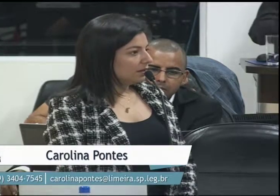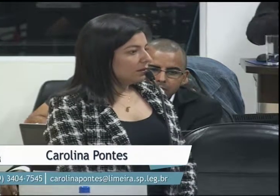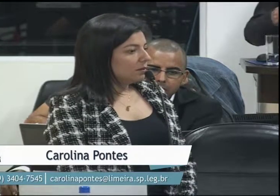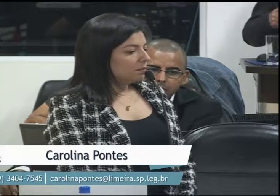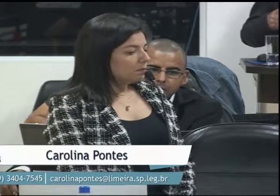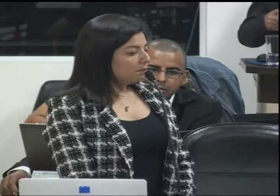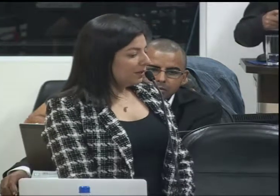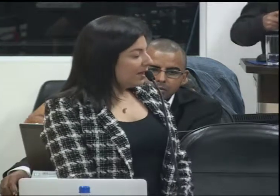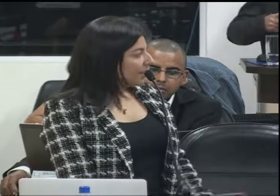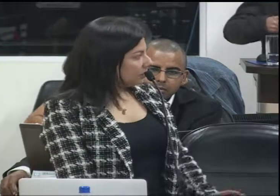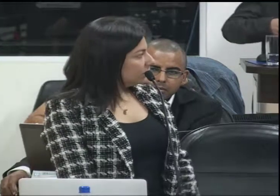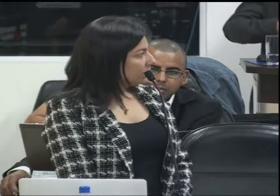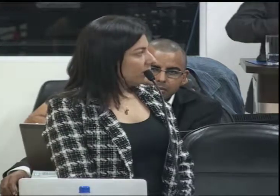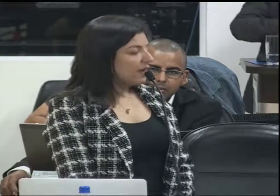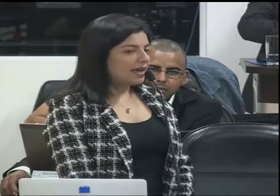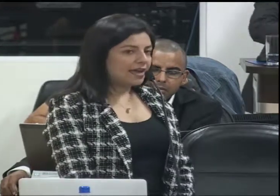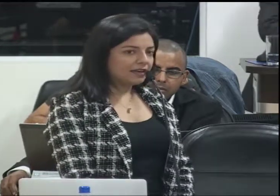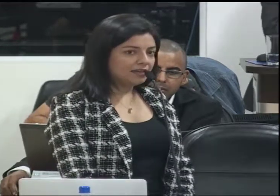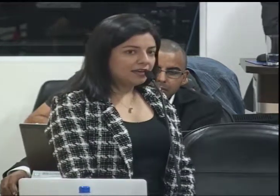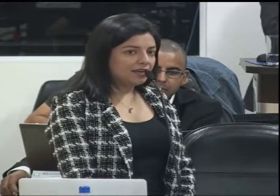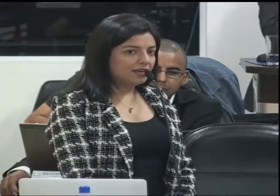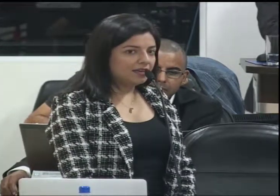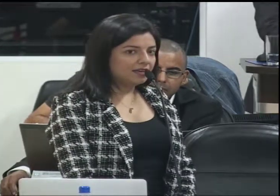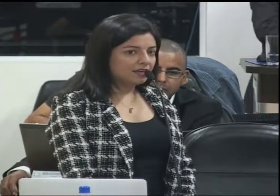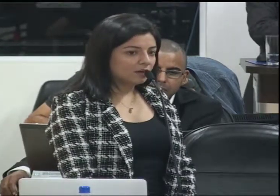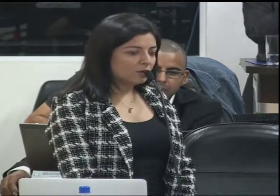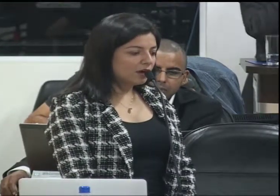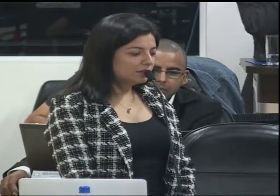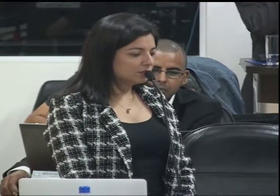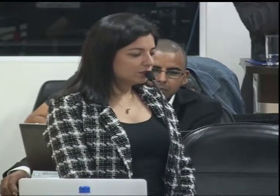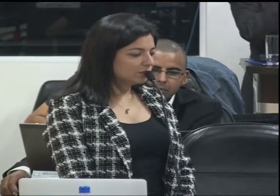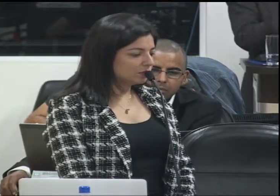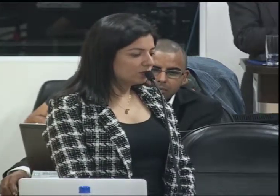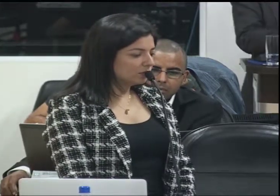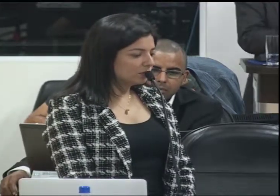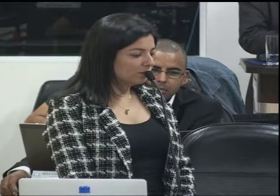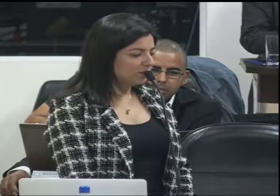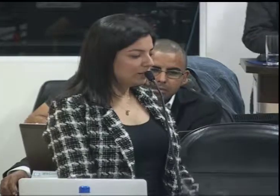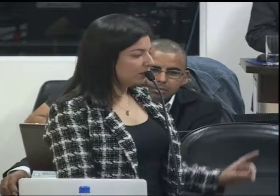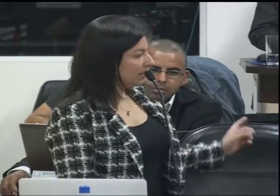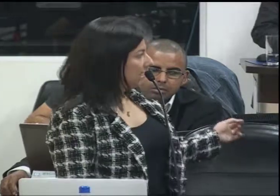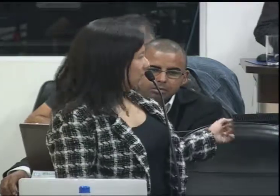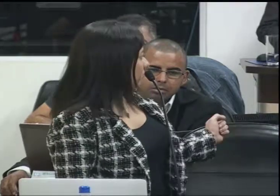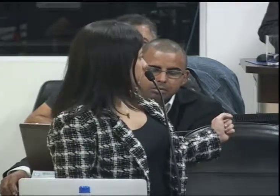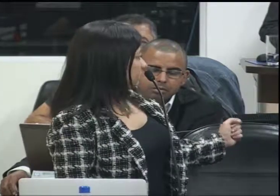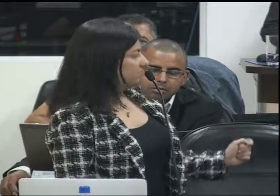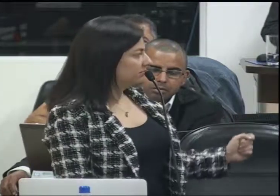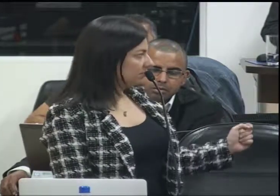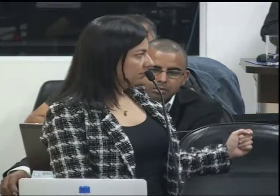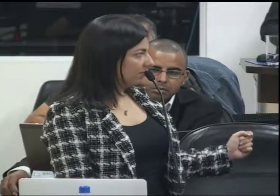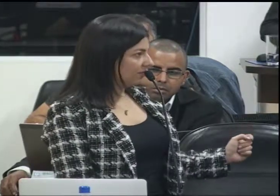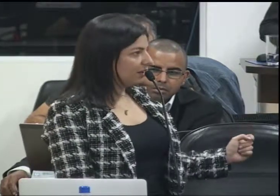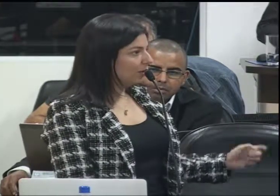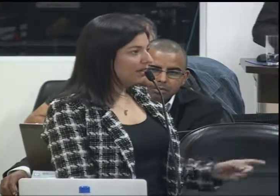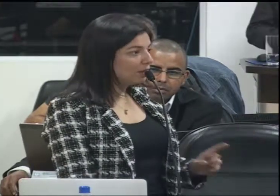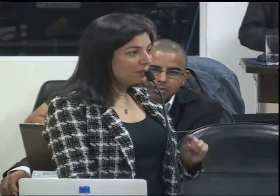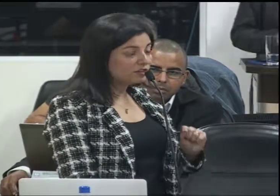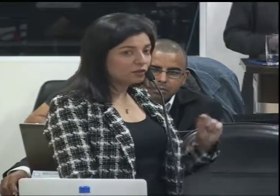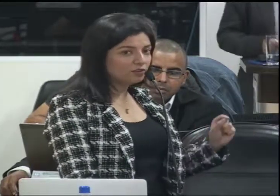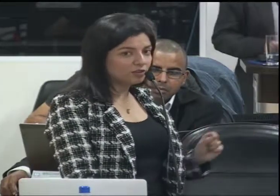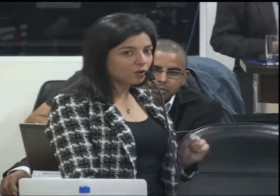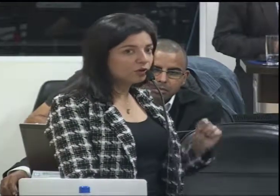Primeiro, é que quando o vereador Lemão falou,